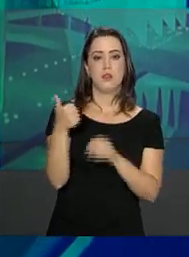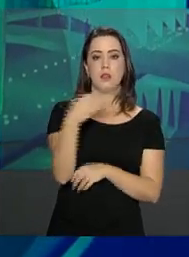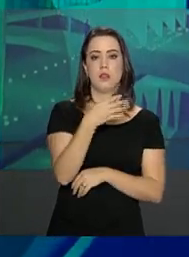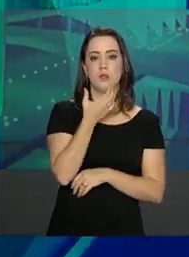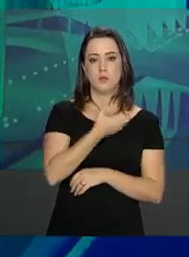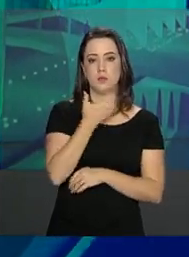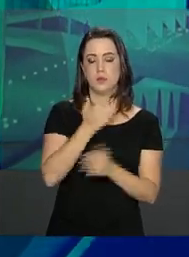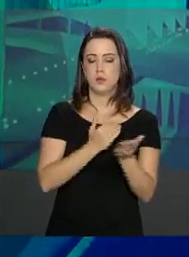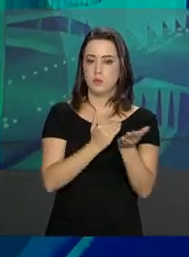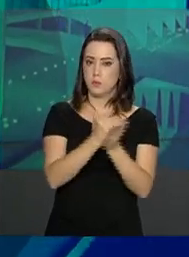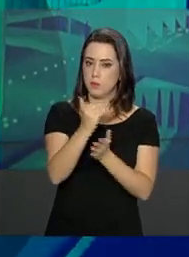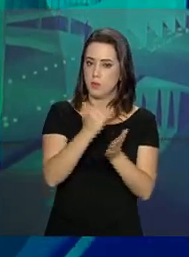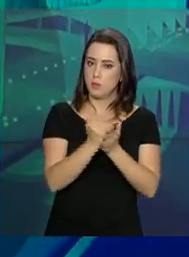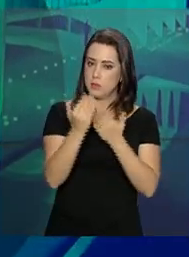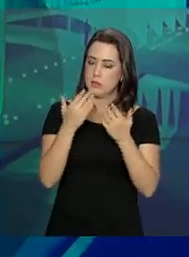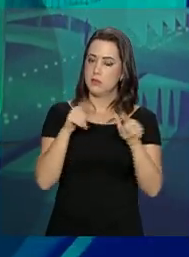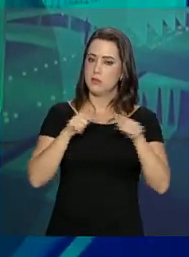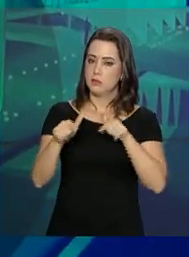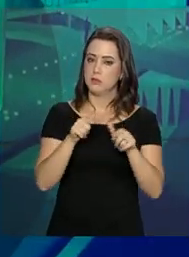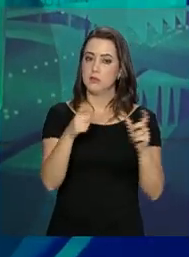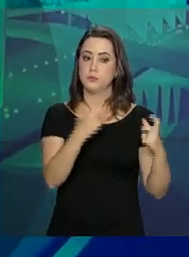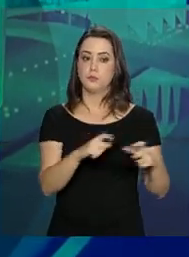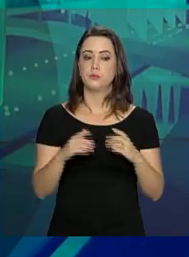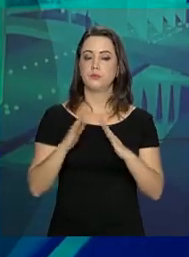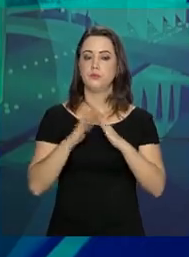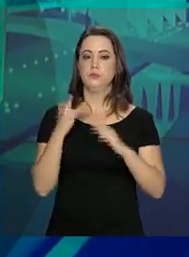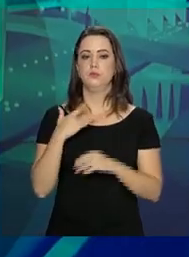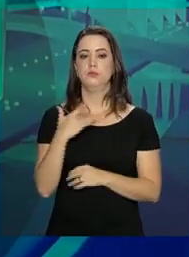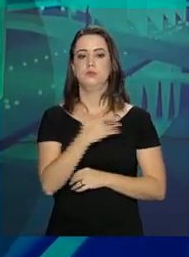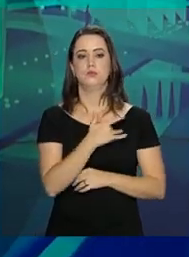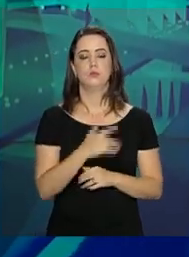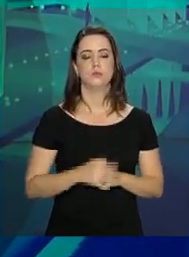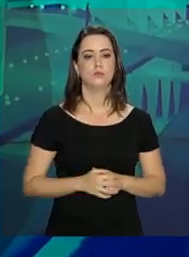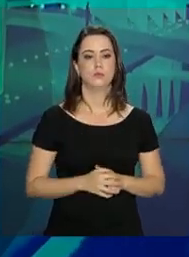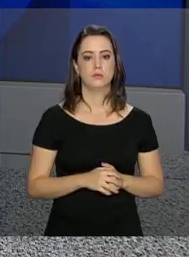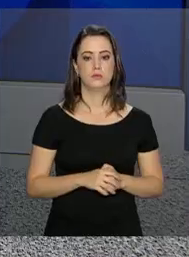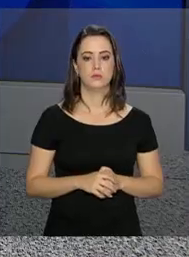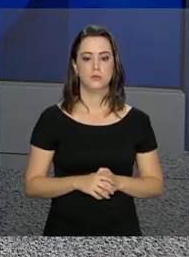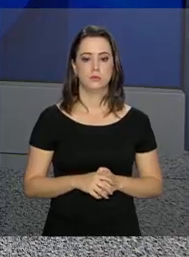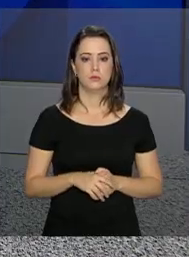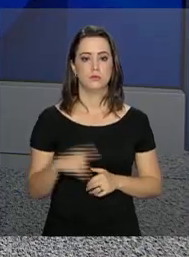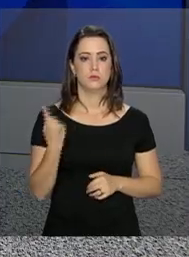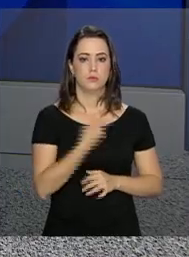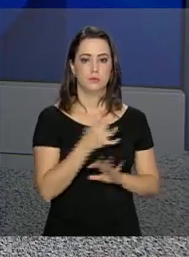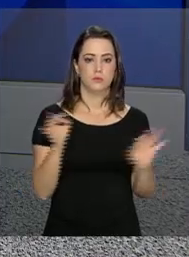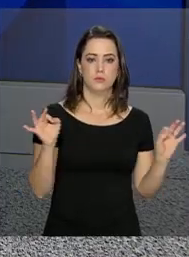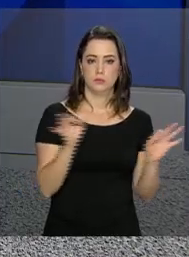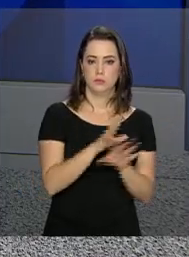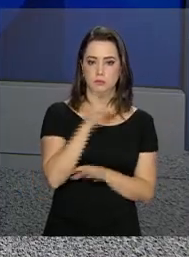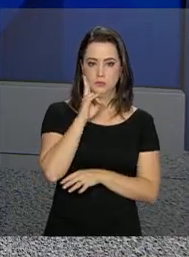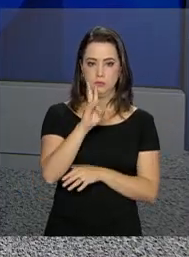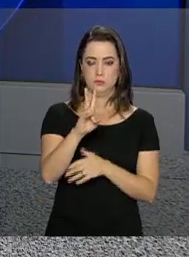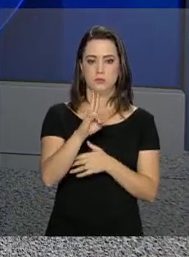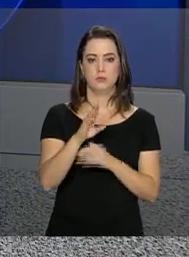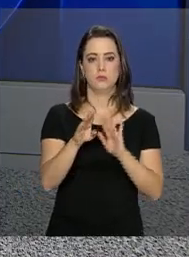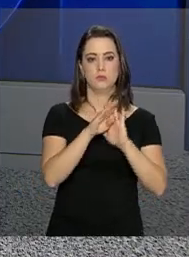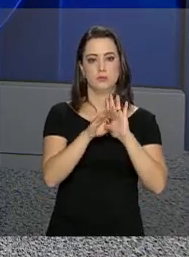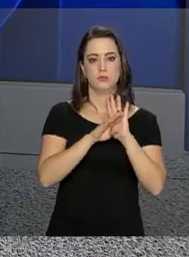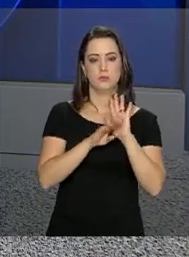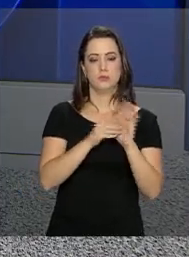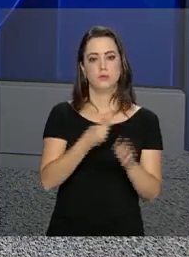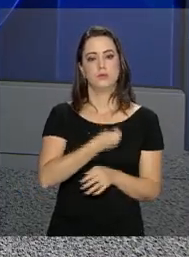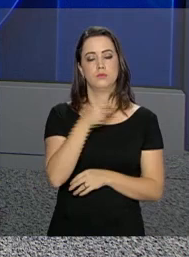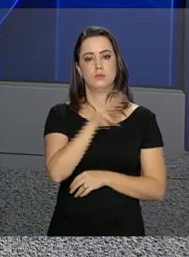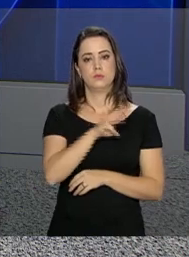de dezembro para se apresentar em nas unidades básicas de saúde nós ficamos por aqui você acompanha nossa programação